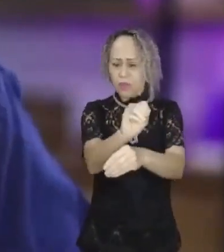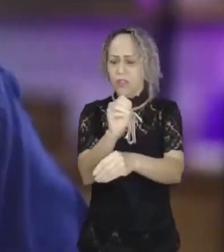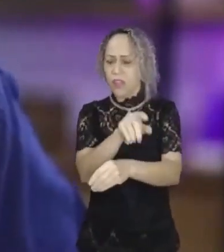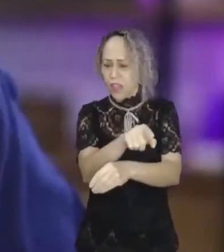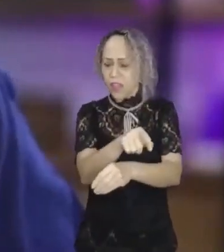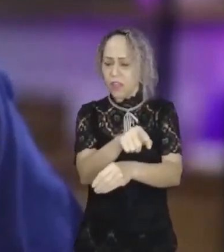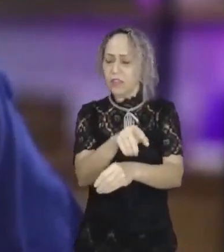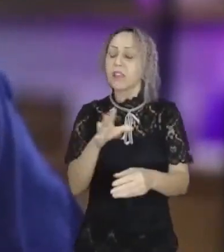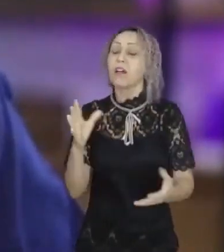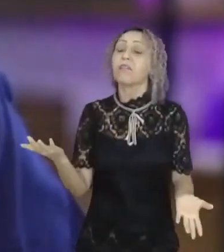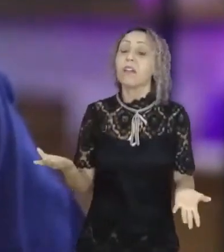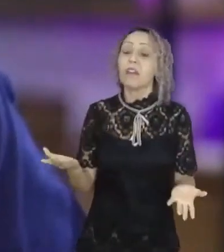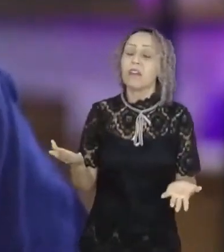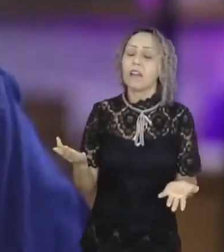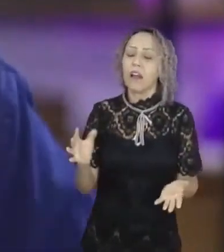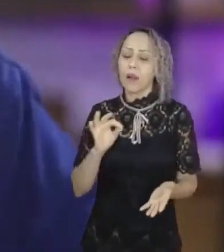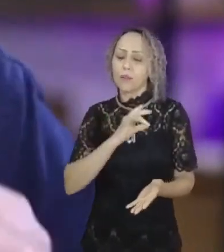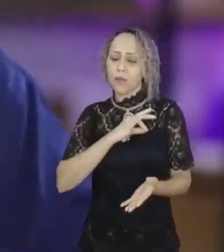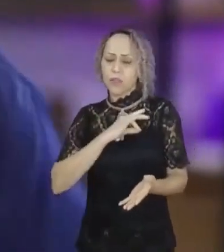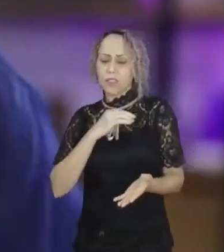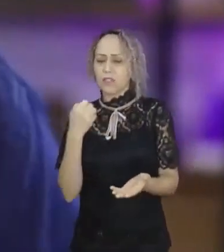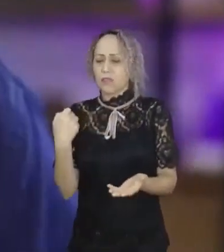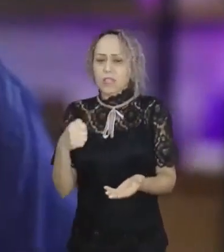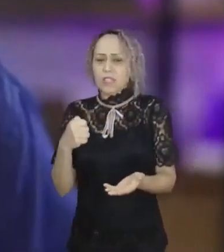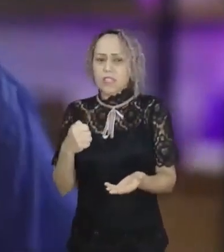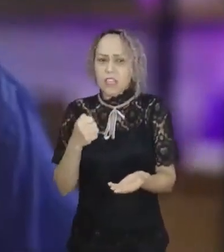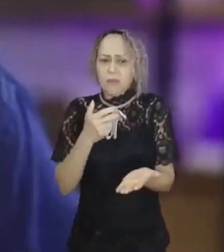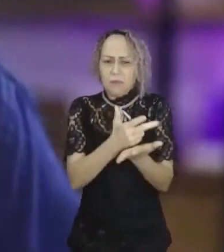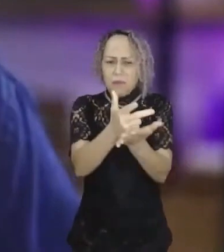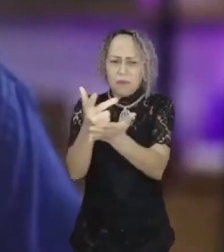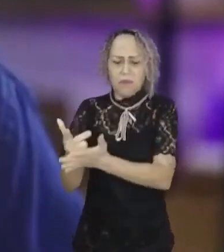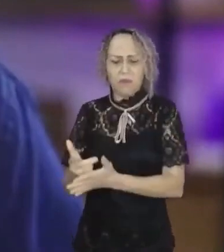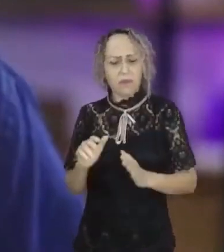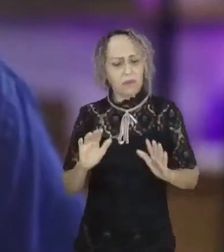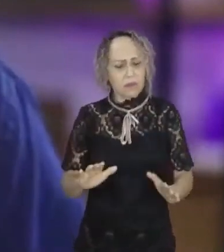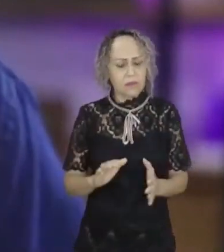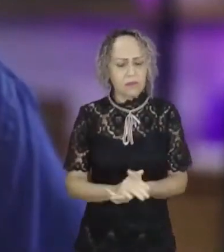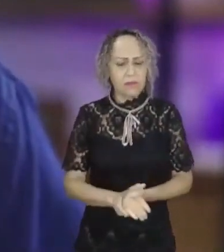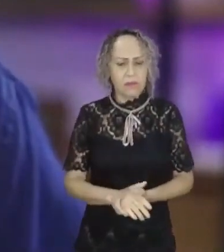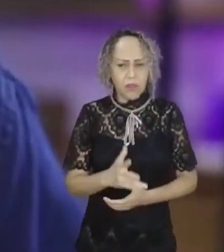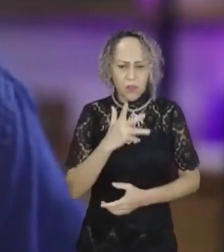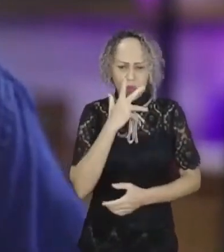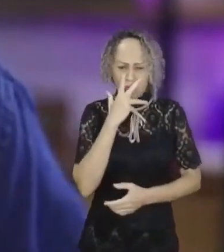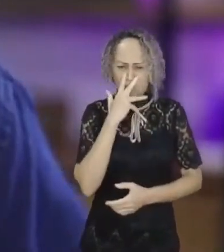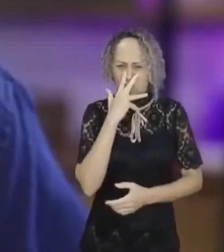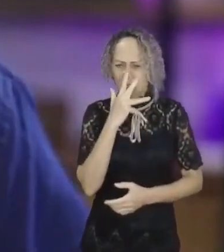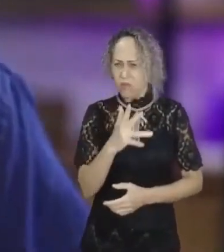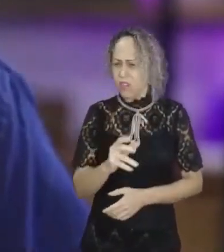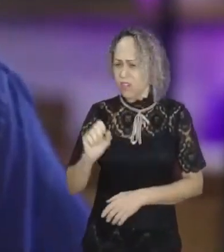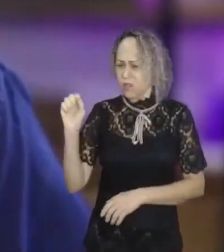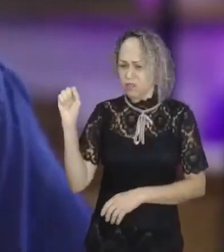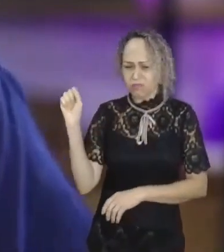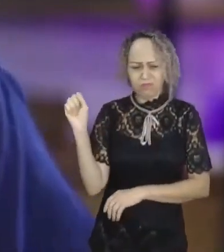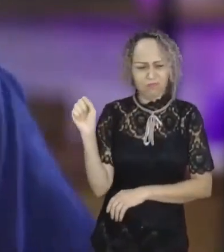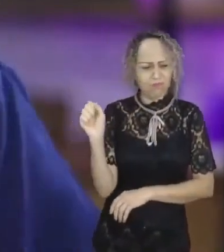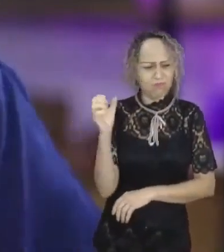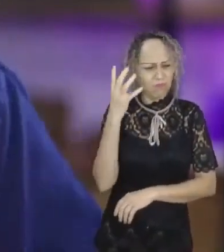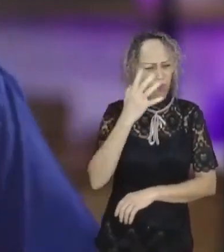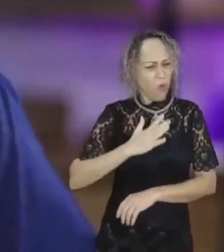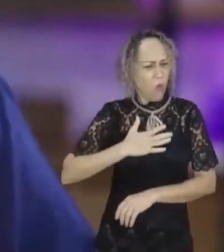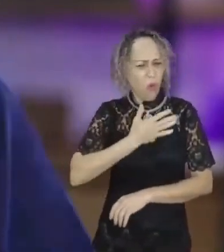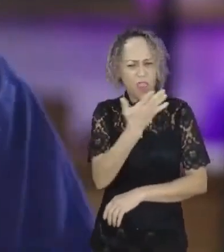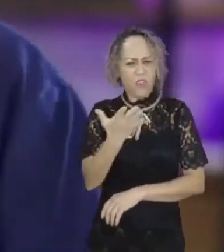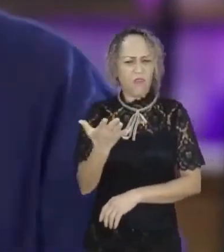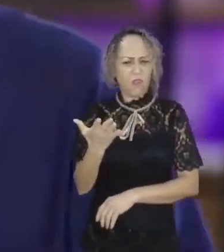solução, como se tenta estabelecer. Eu acho abominável esse genocídio que acontece, sabe, no Brasil.